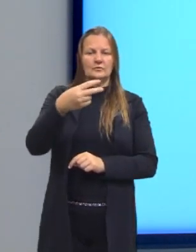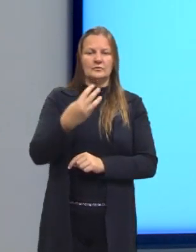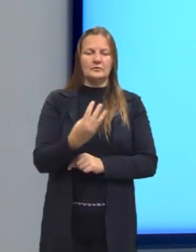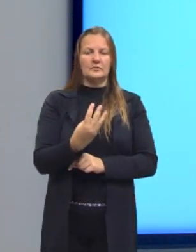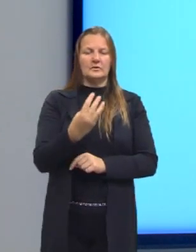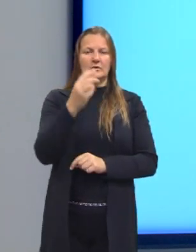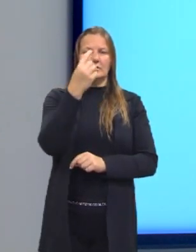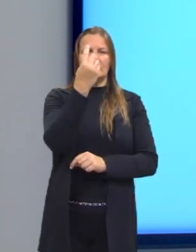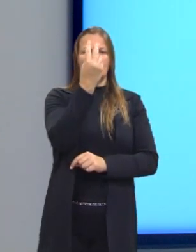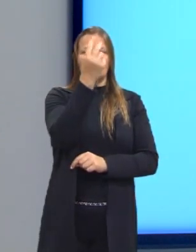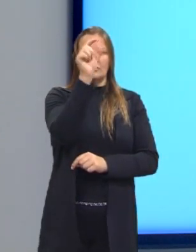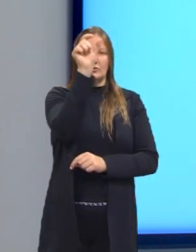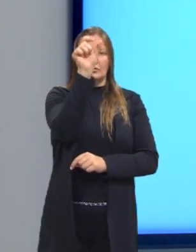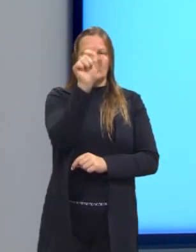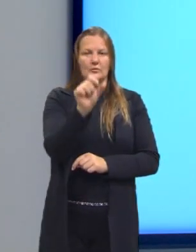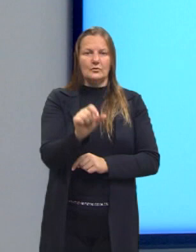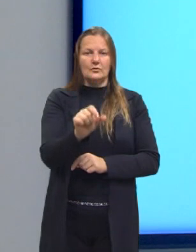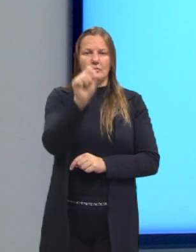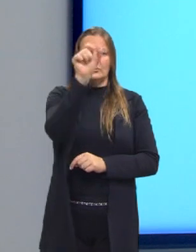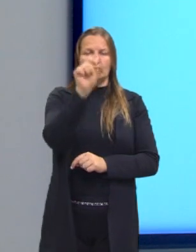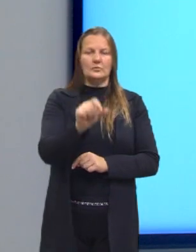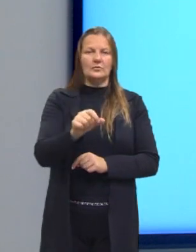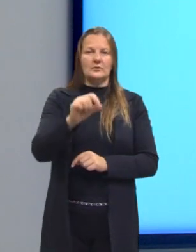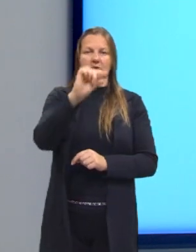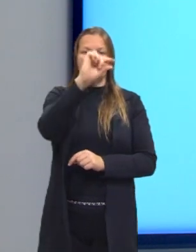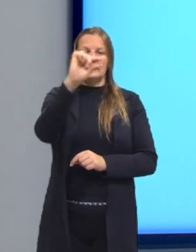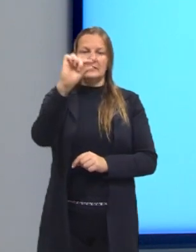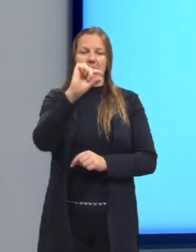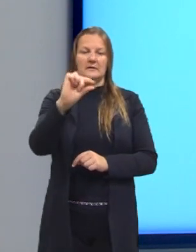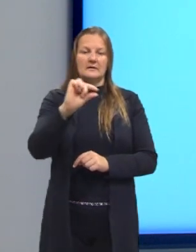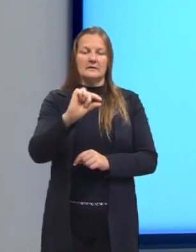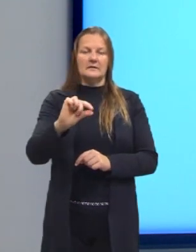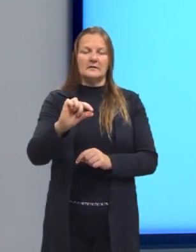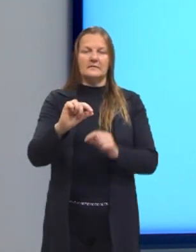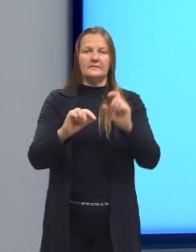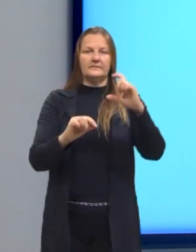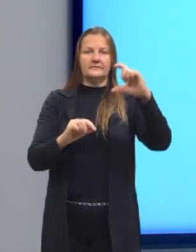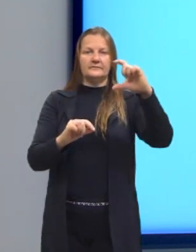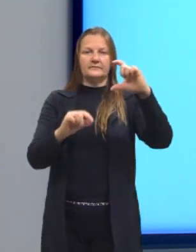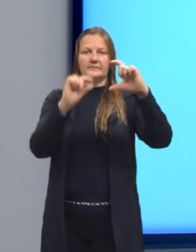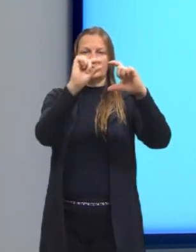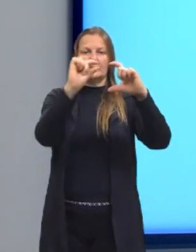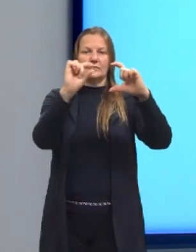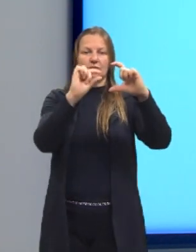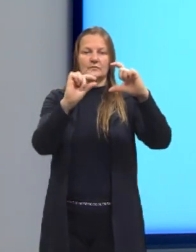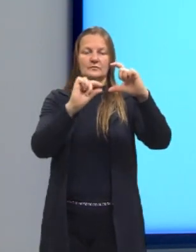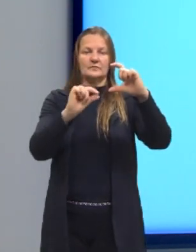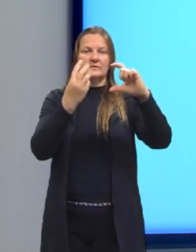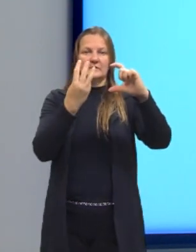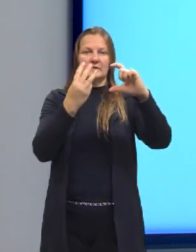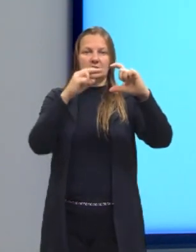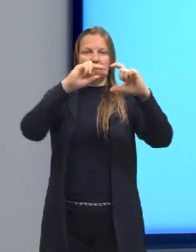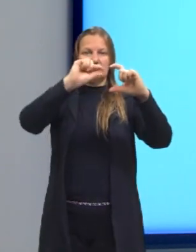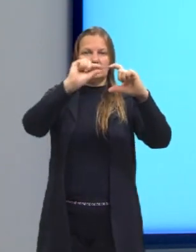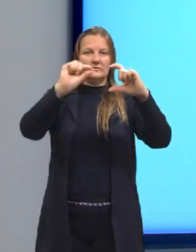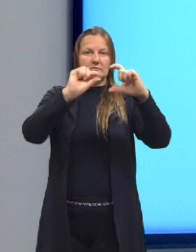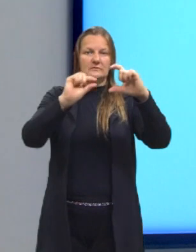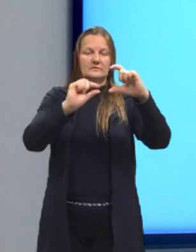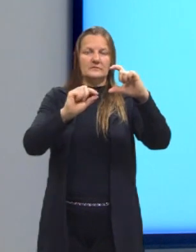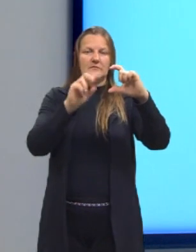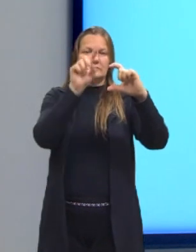coluna e dentro dela os elementos 1 2 e 3 né posicionados todos em uma única coluna